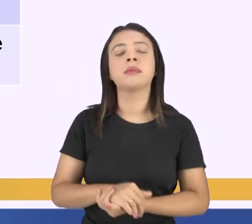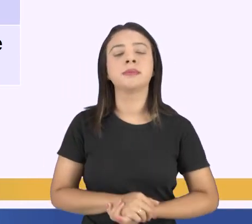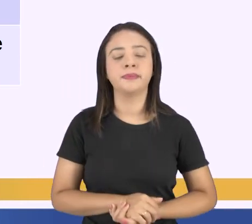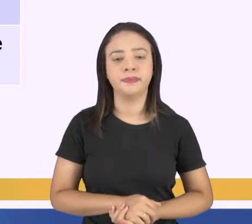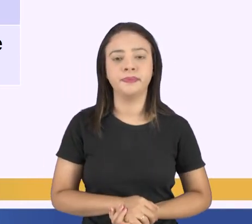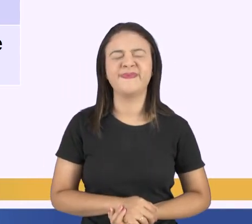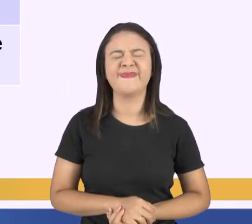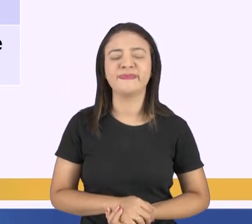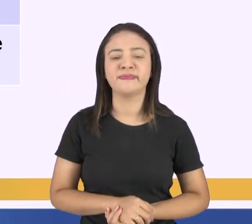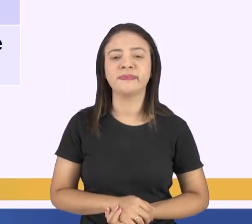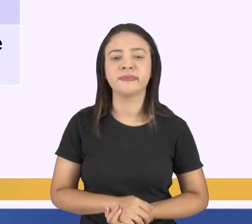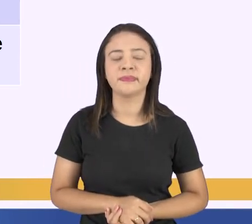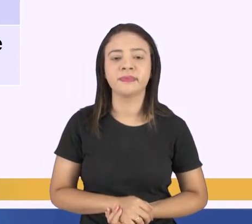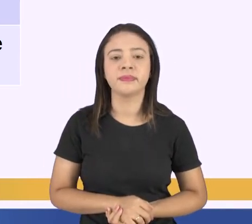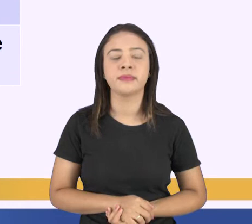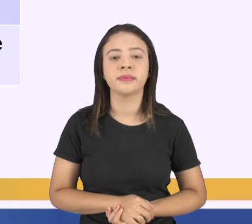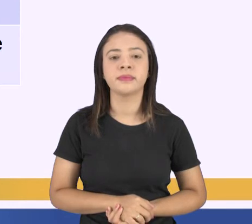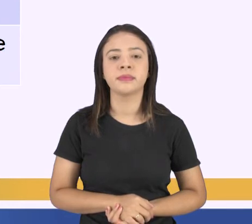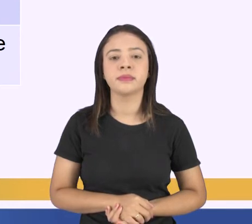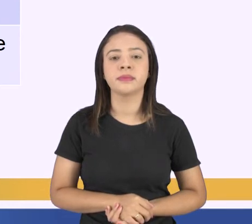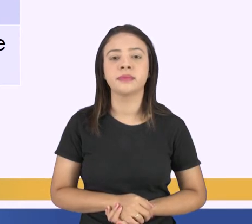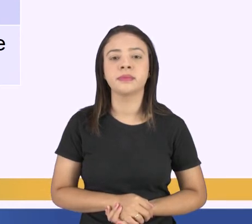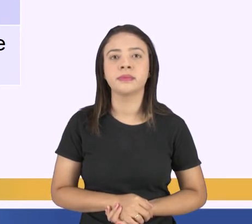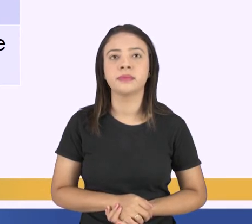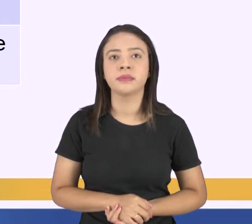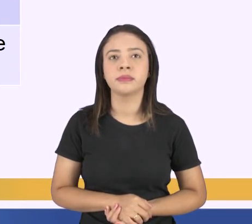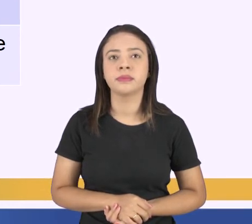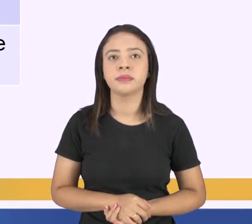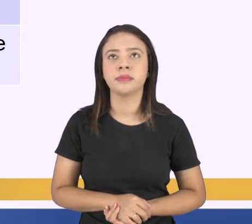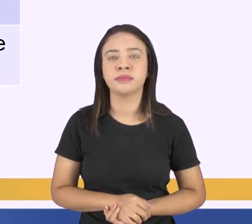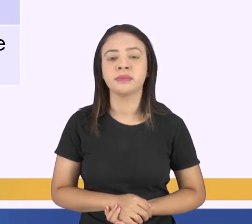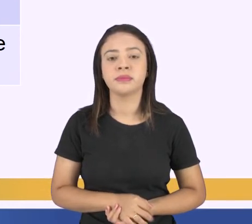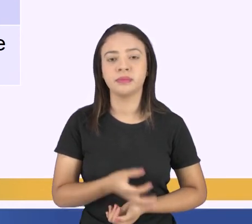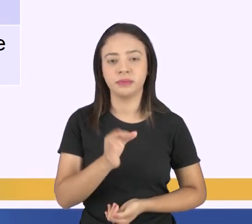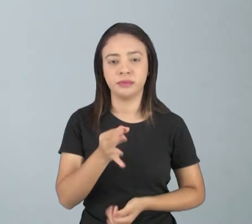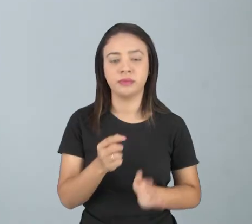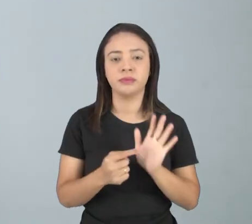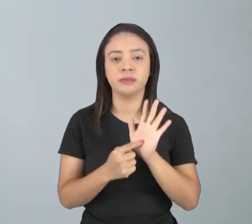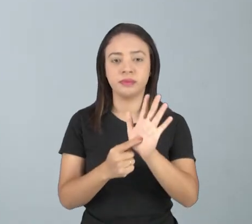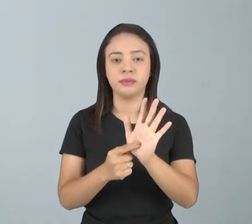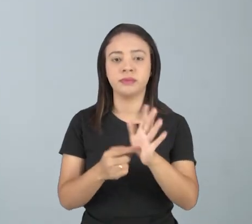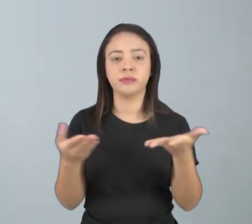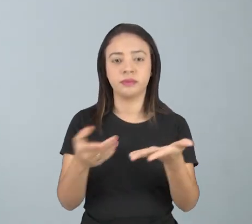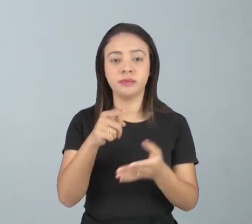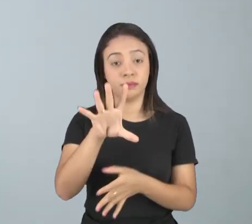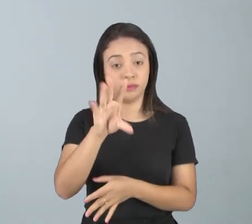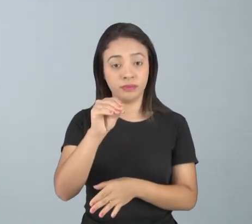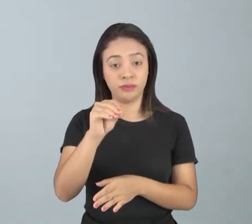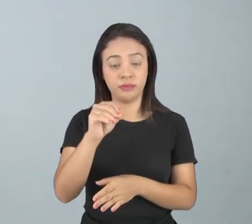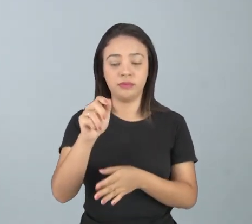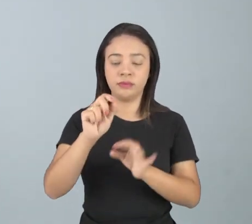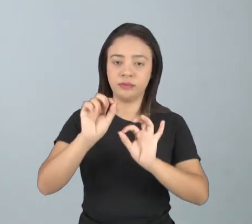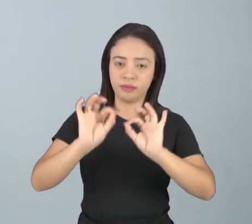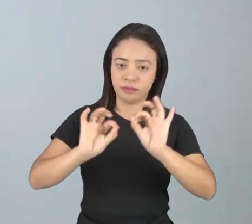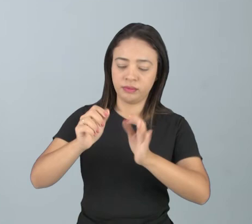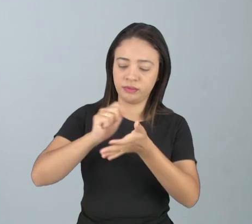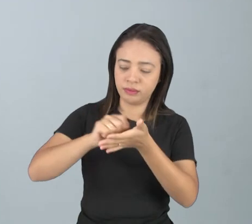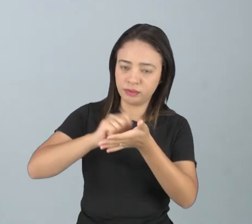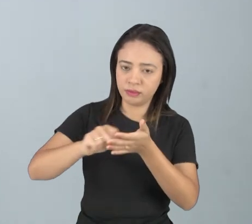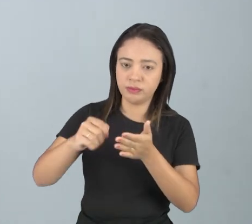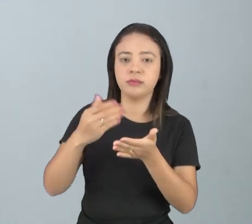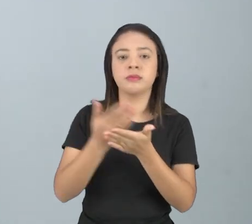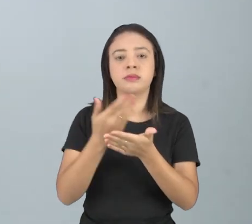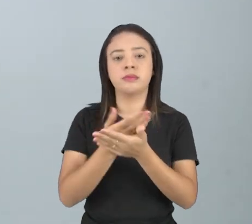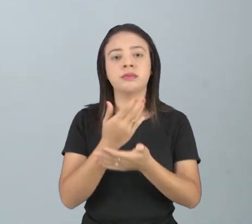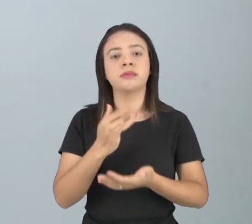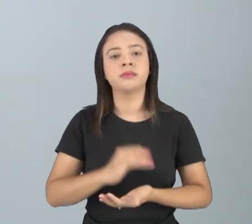entre as questões e vai numerar, e aí a questão certa ela vai estar assim, você vai printar, vai resolver no caderno e enviar para mim. O professor César vai